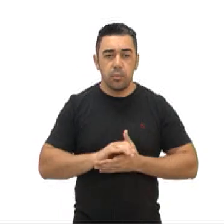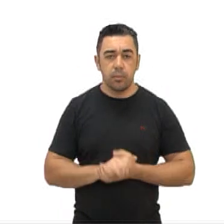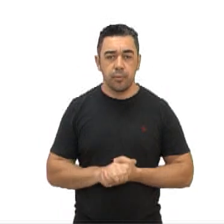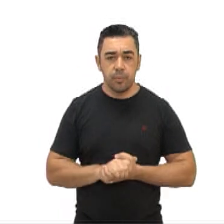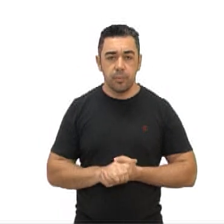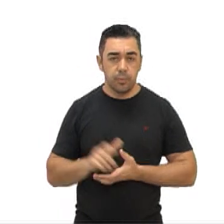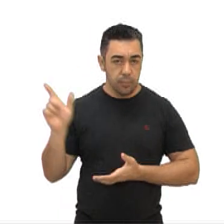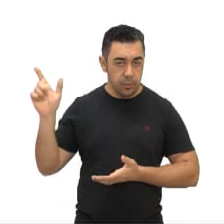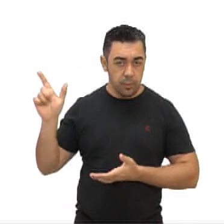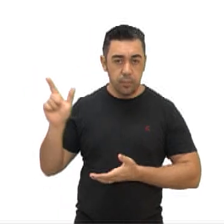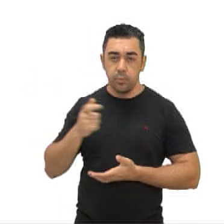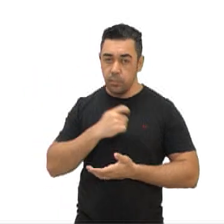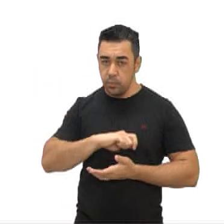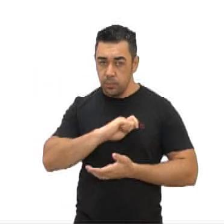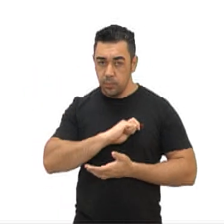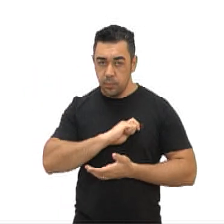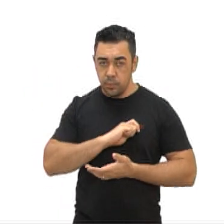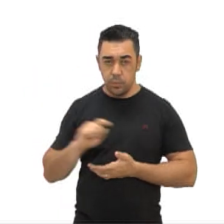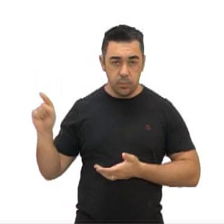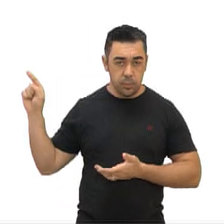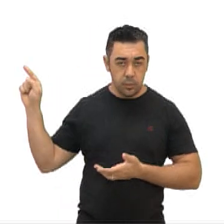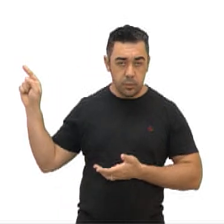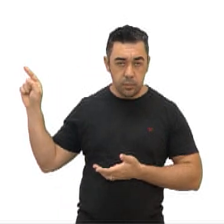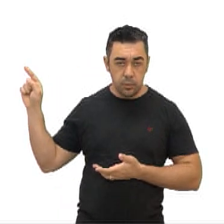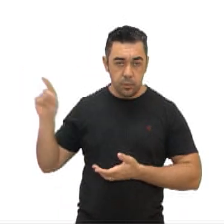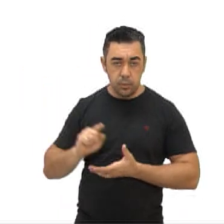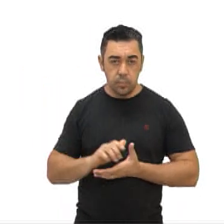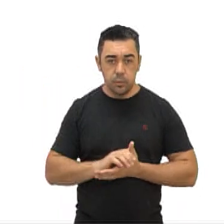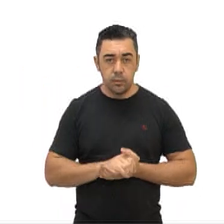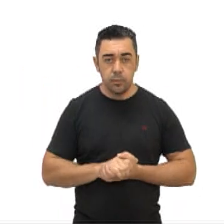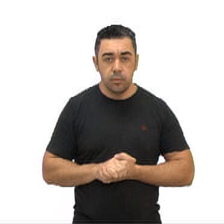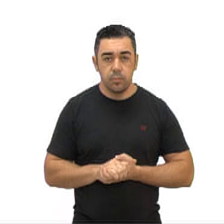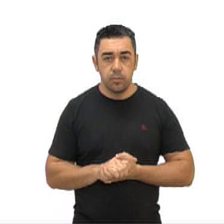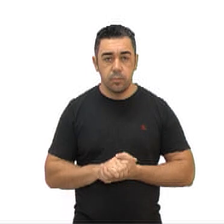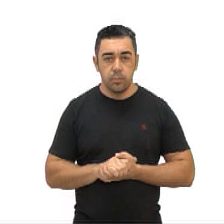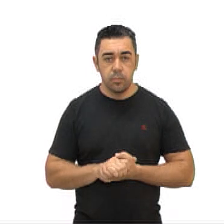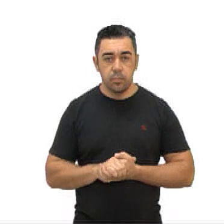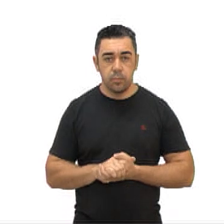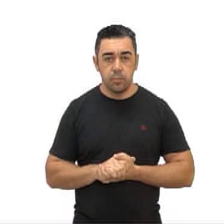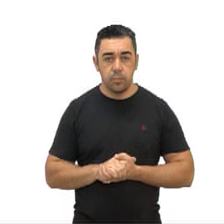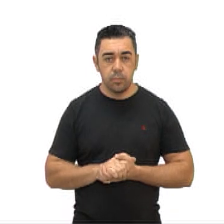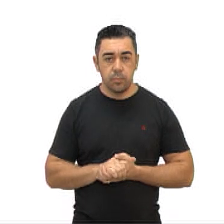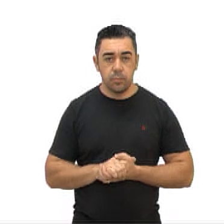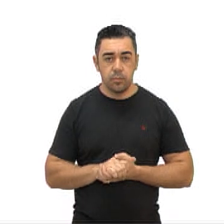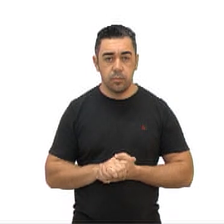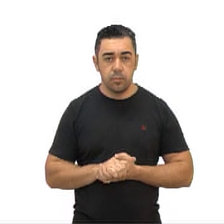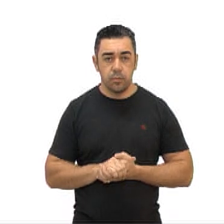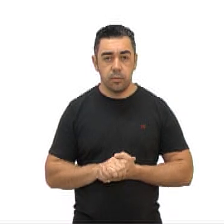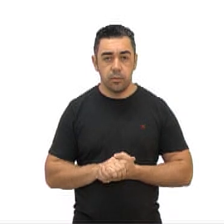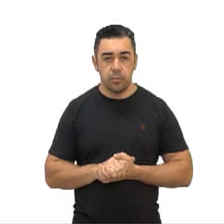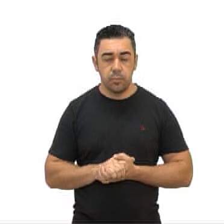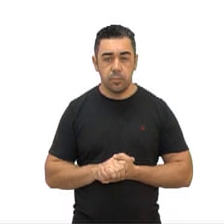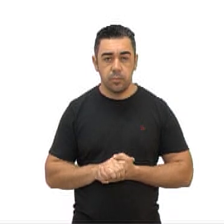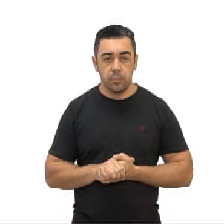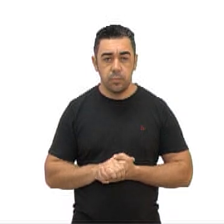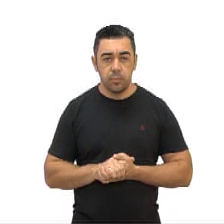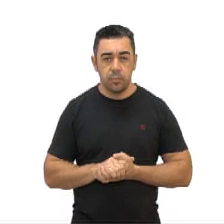sanitário de Catalunha vive dias críticos por el COVID-19. O verbo está em presente, ¿por